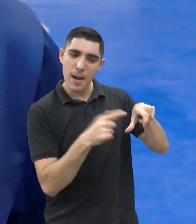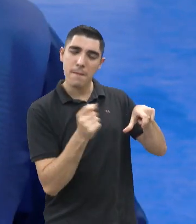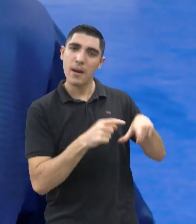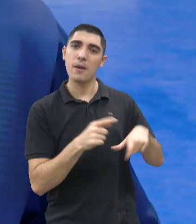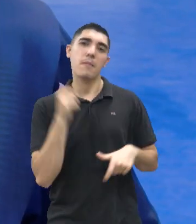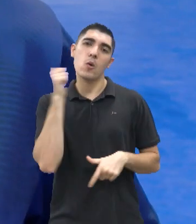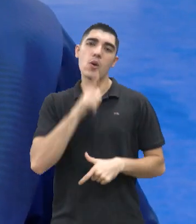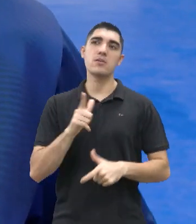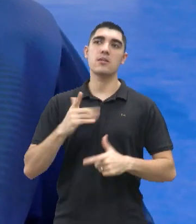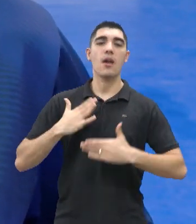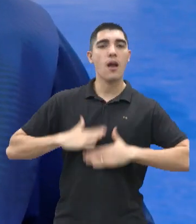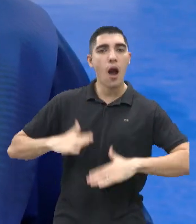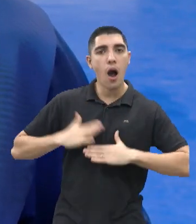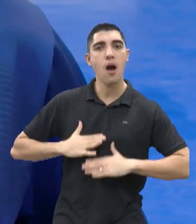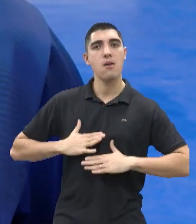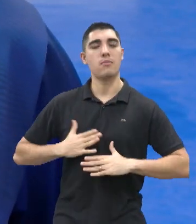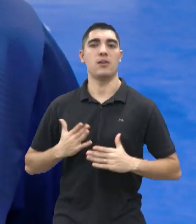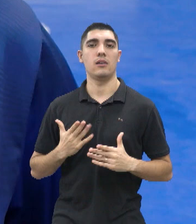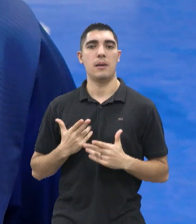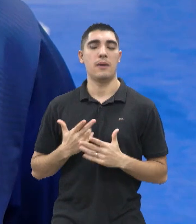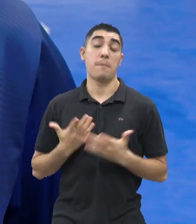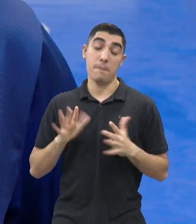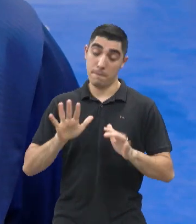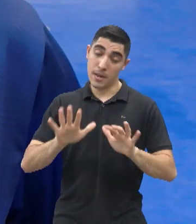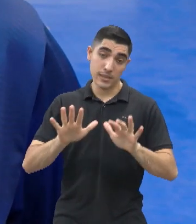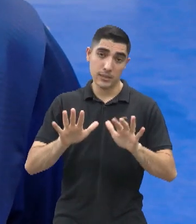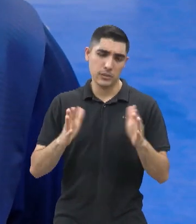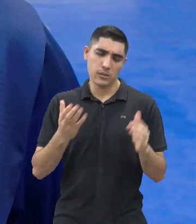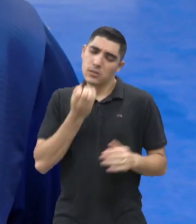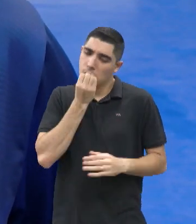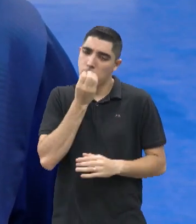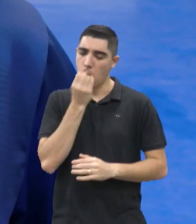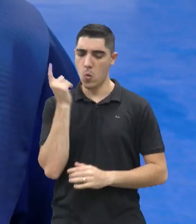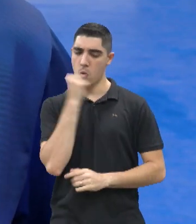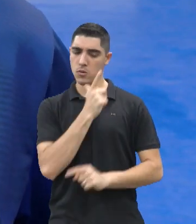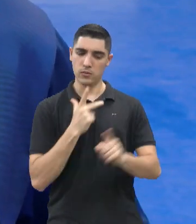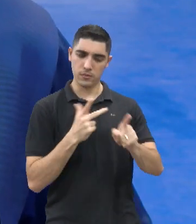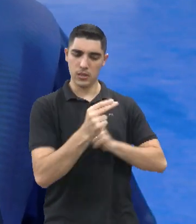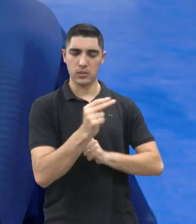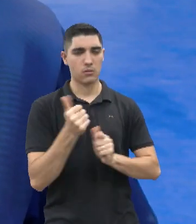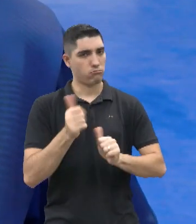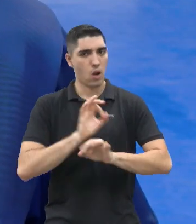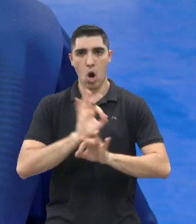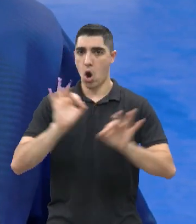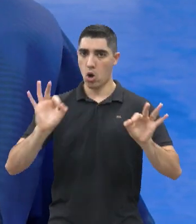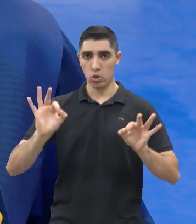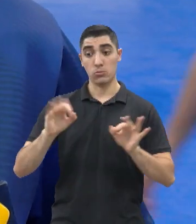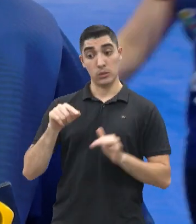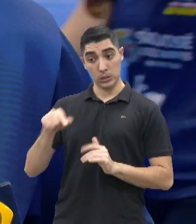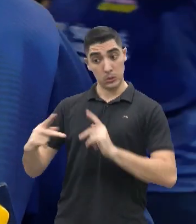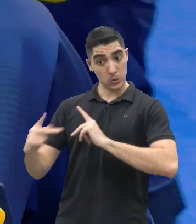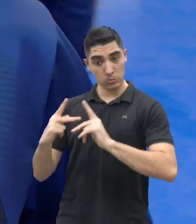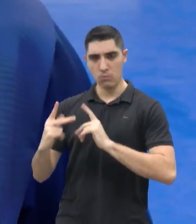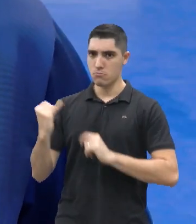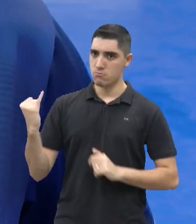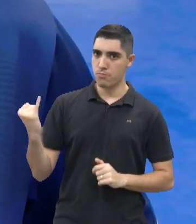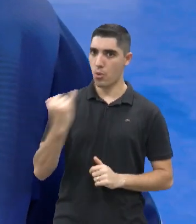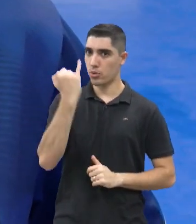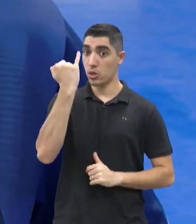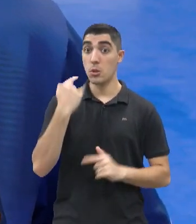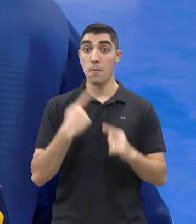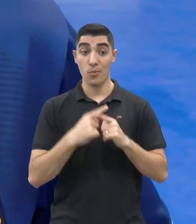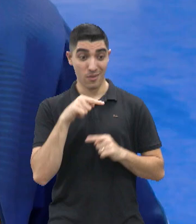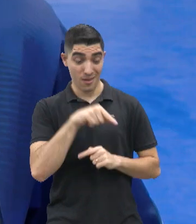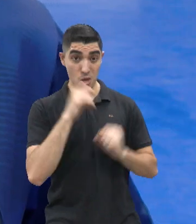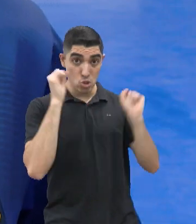tranquilo o jogo. Mas a gente tem que comemorar, exaltar essa vitória, porque nós ganhamos de uma